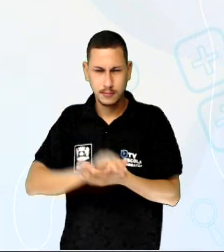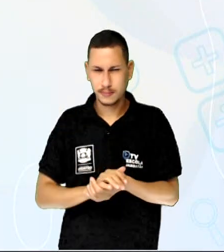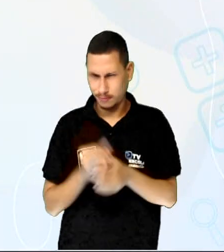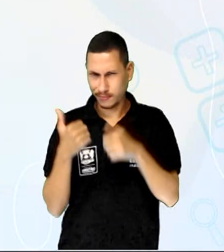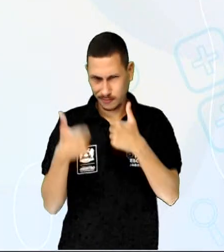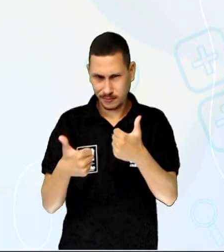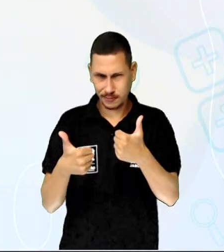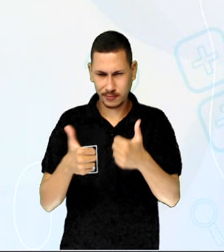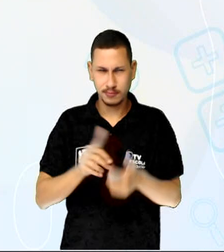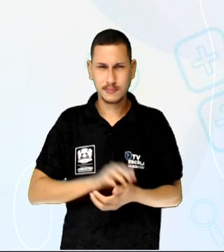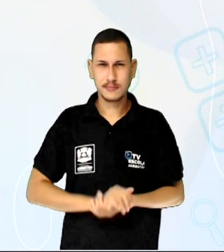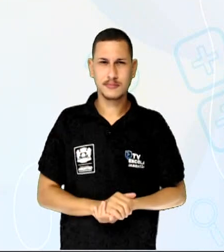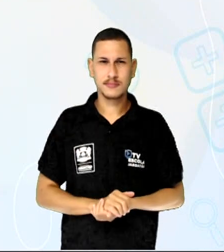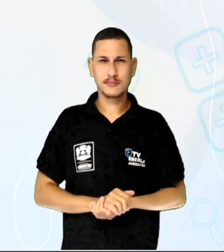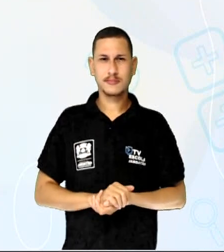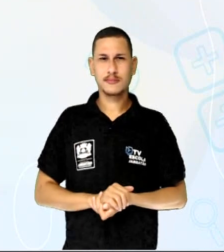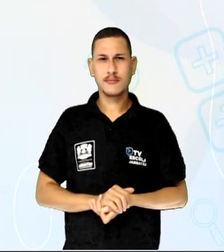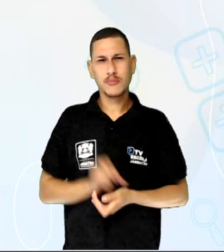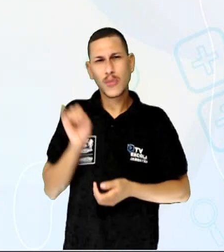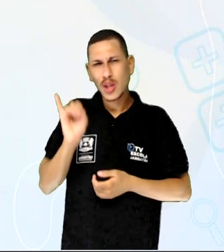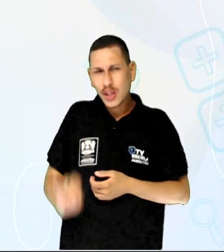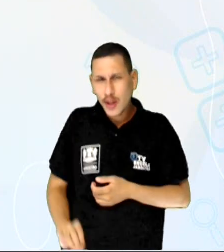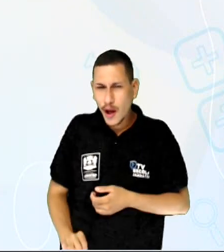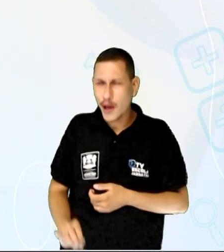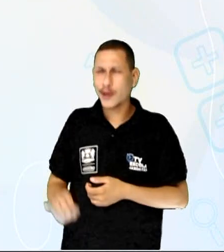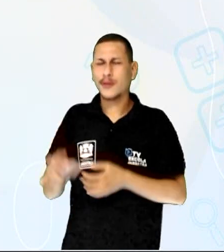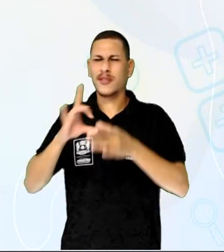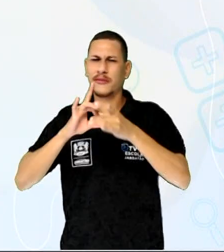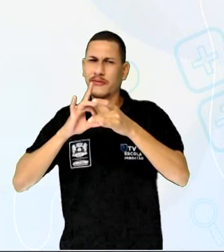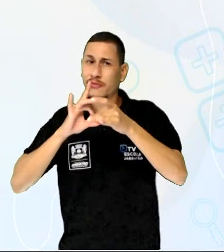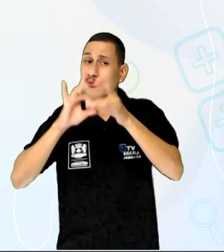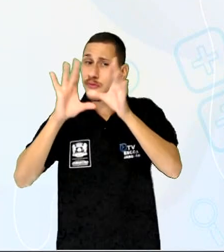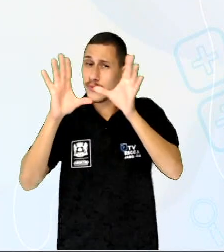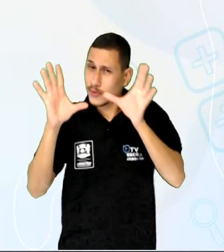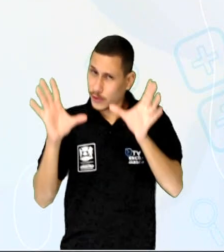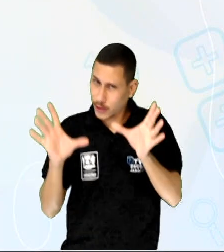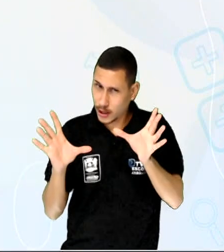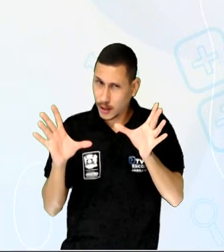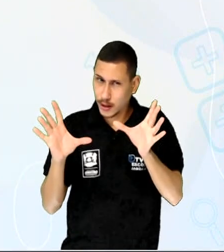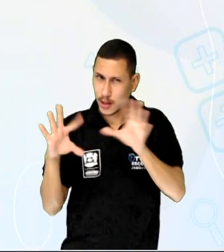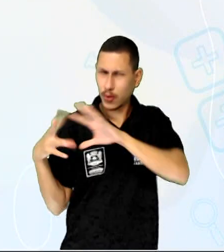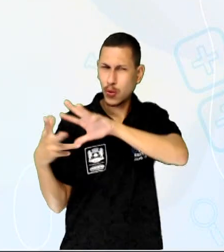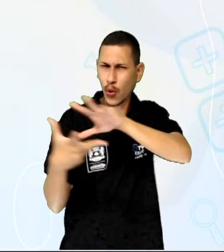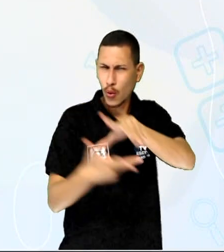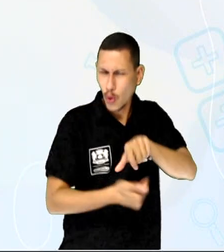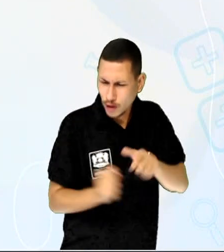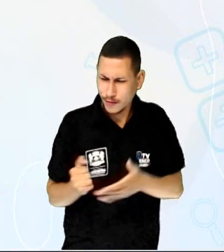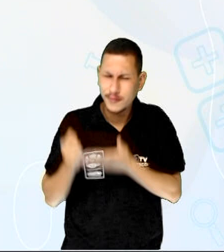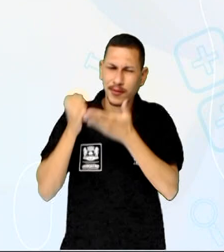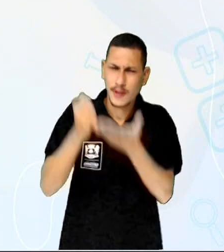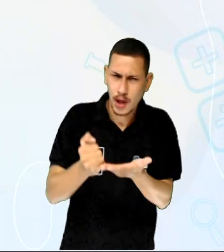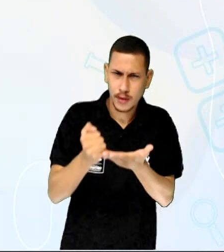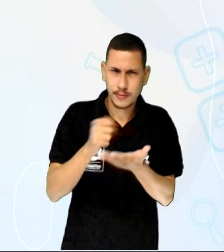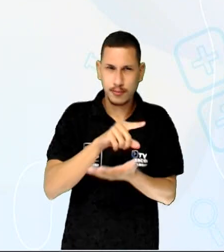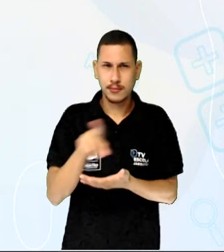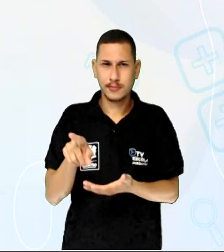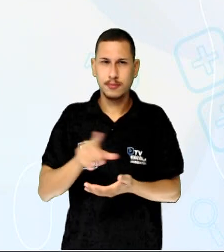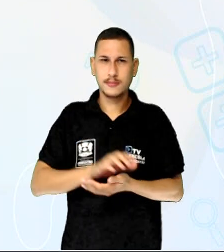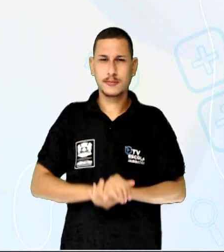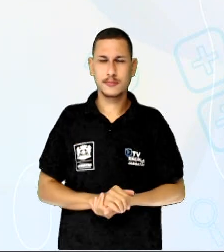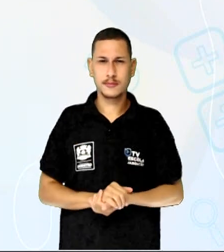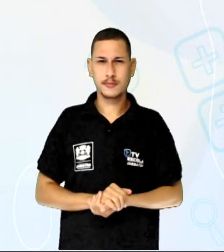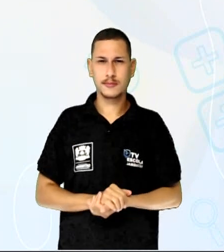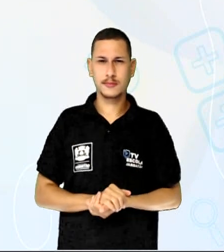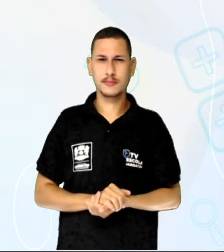bem? If he were free, he would help you.